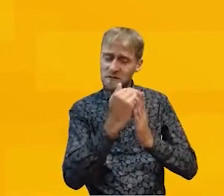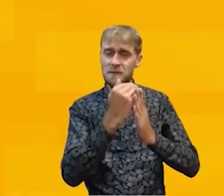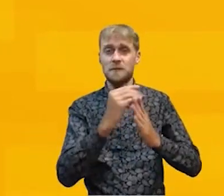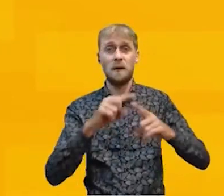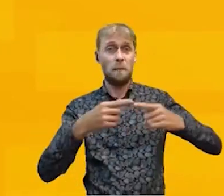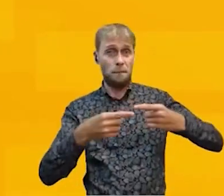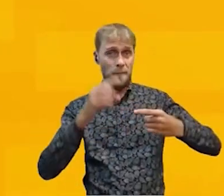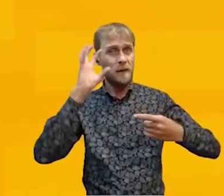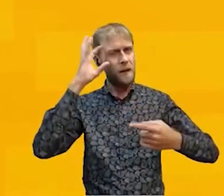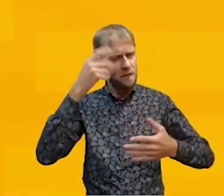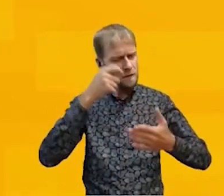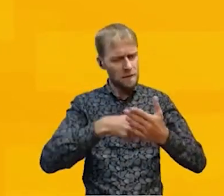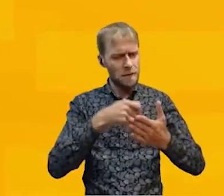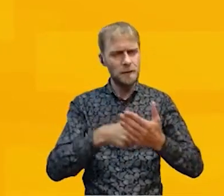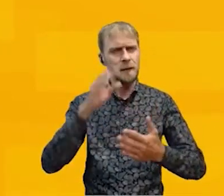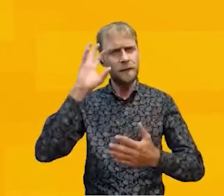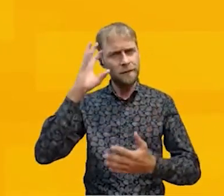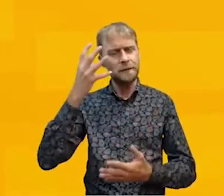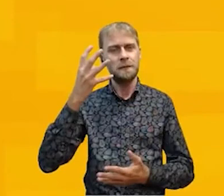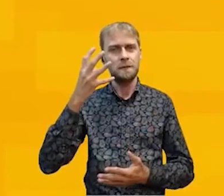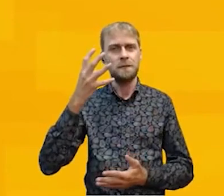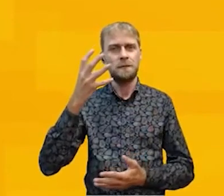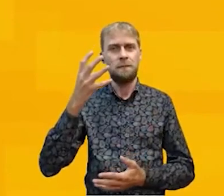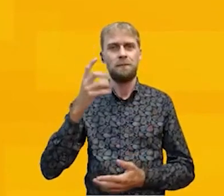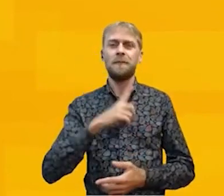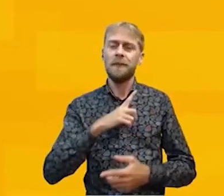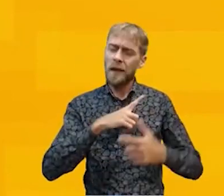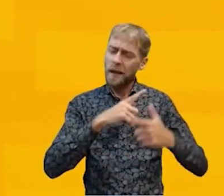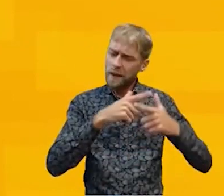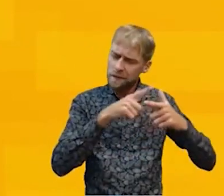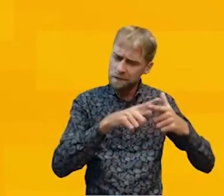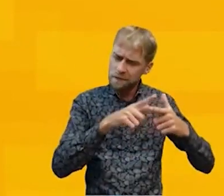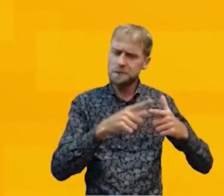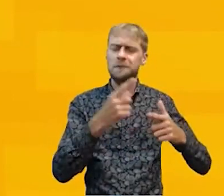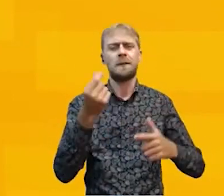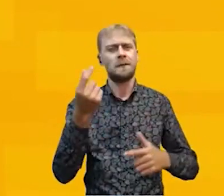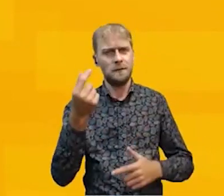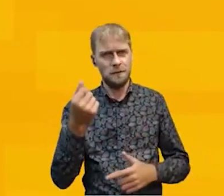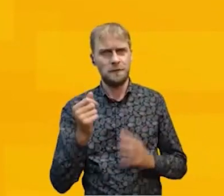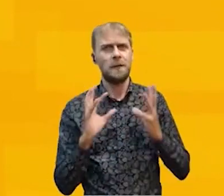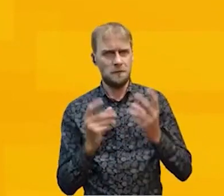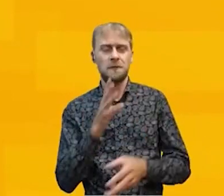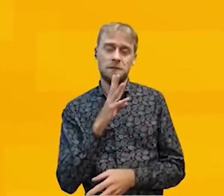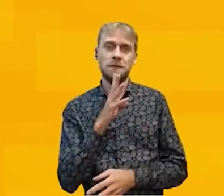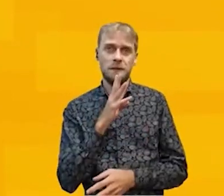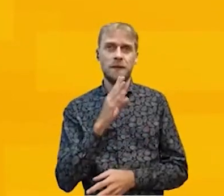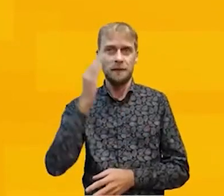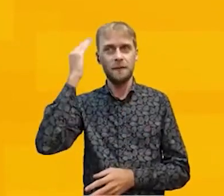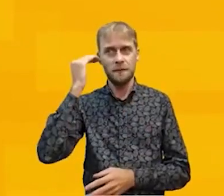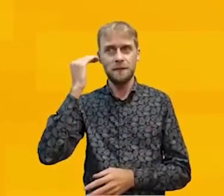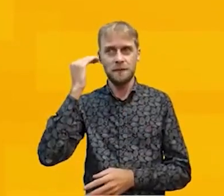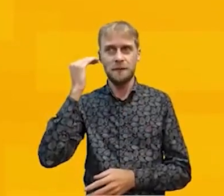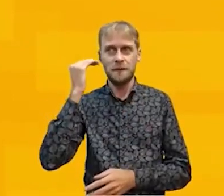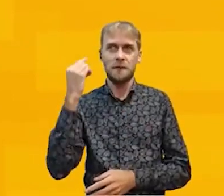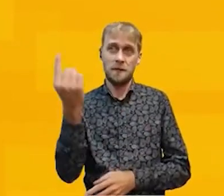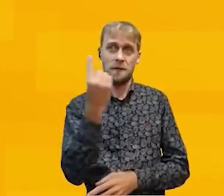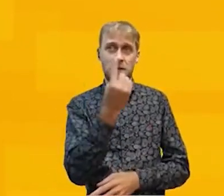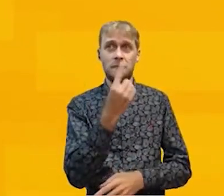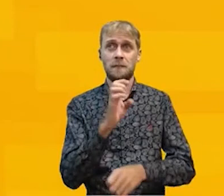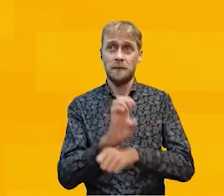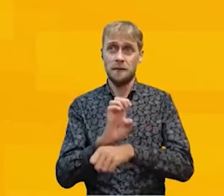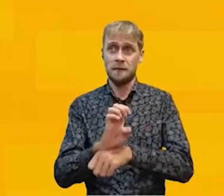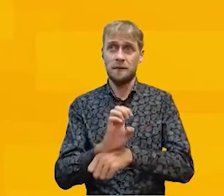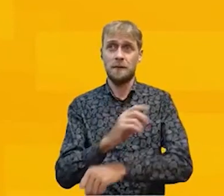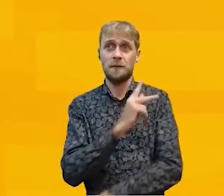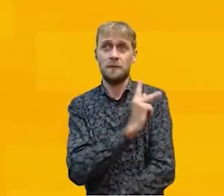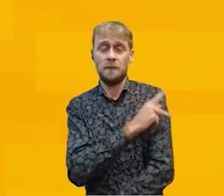resolvidos paulatinamente. É lógico que as dificuldades financeiras, todos sabem, todos conhecemos como tem essa dificuldade de cada estado, mas o Piauí